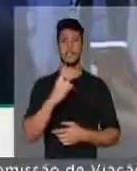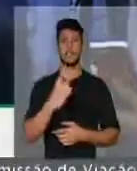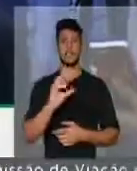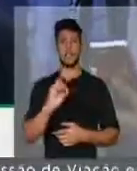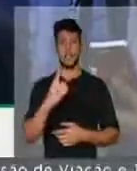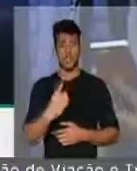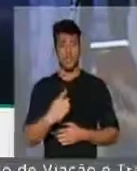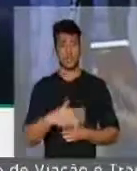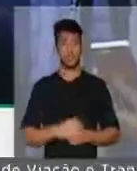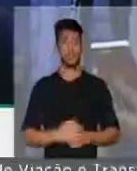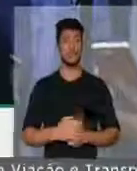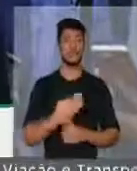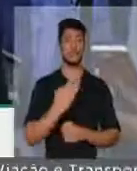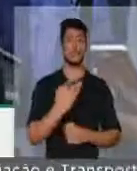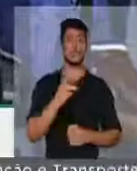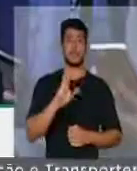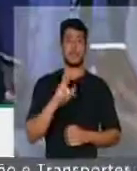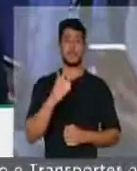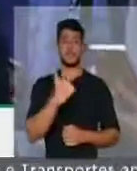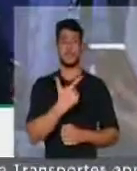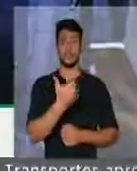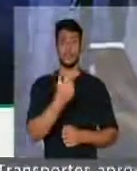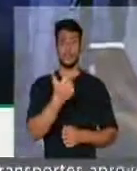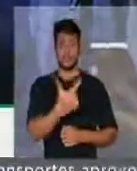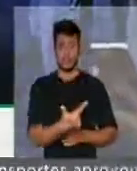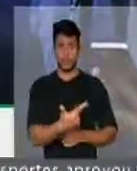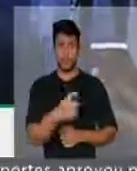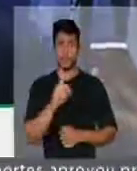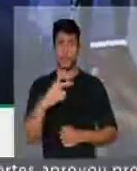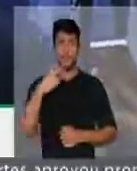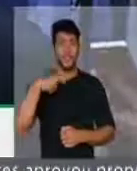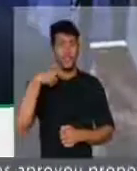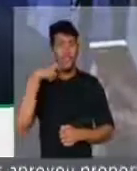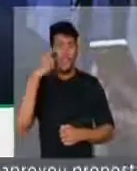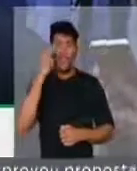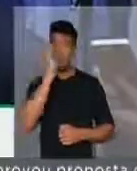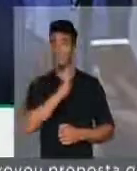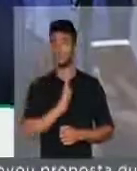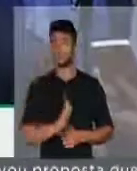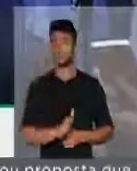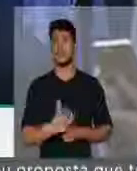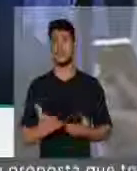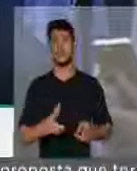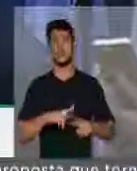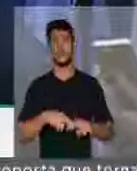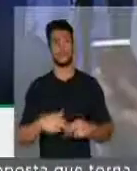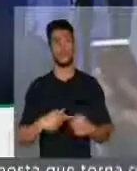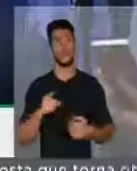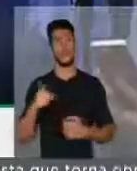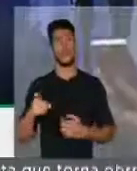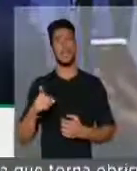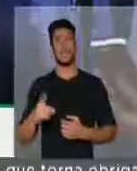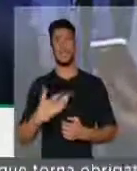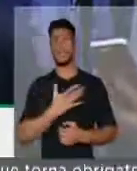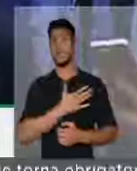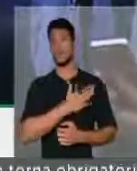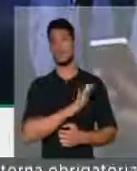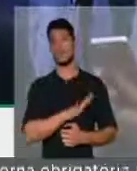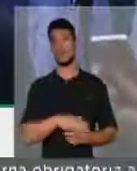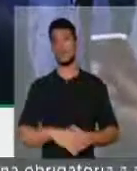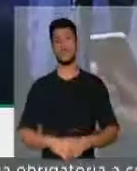anda pela BR-262, nesse momento é envergonhado de ser brasileiro pelas estradas que o governo nos